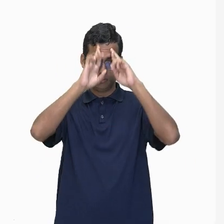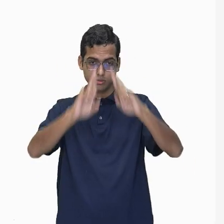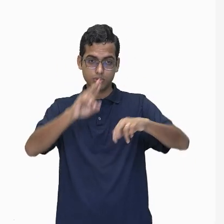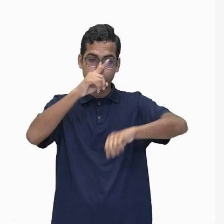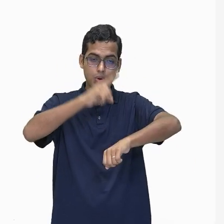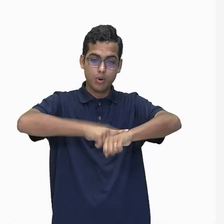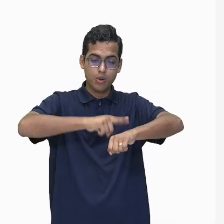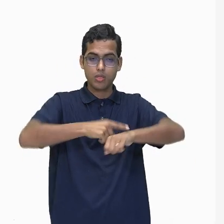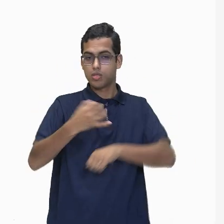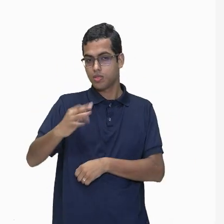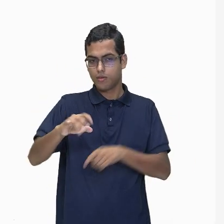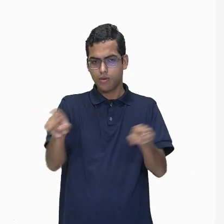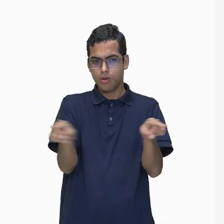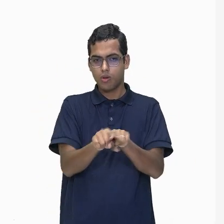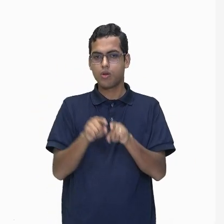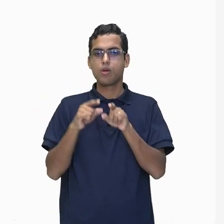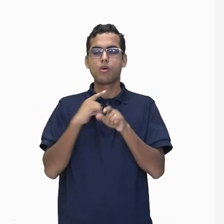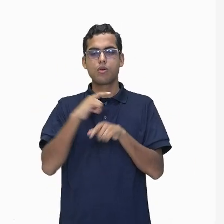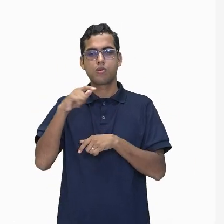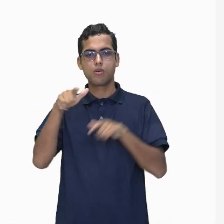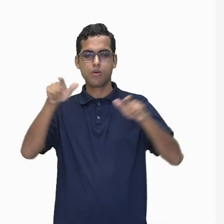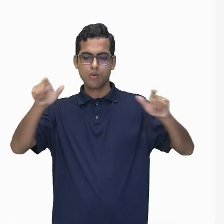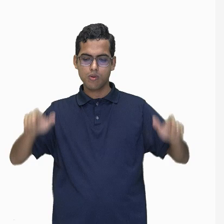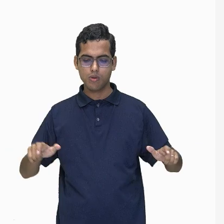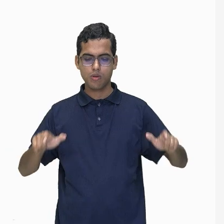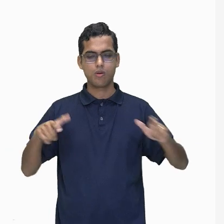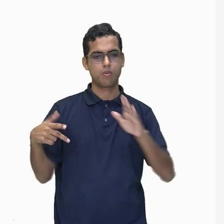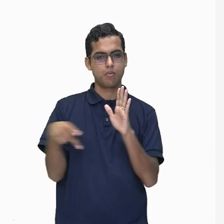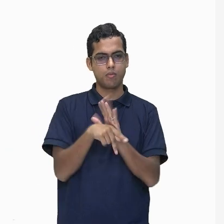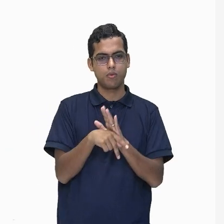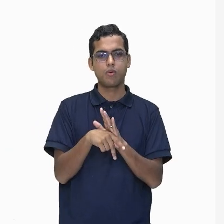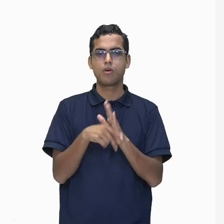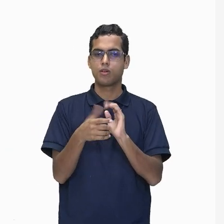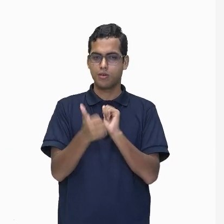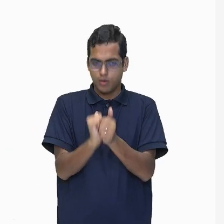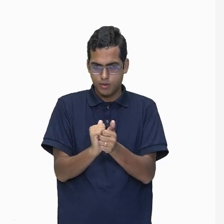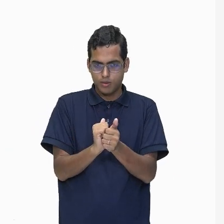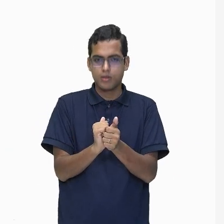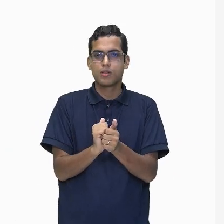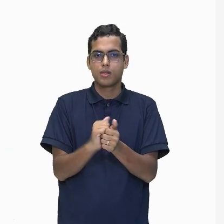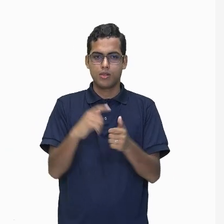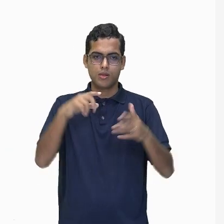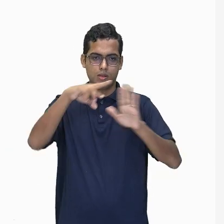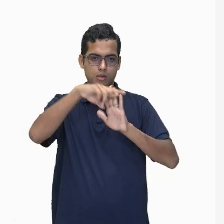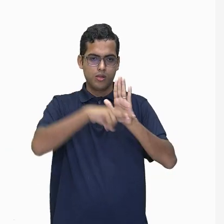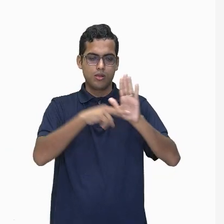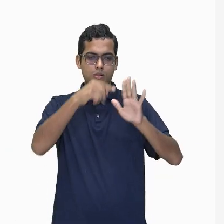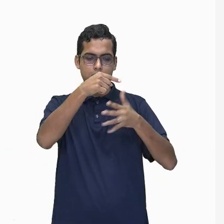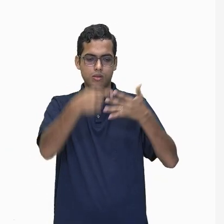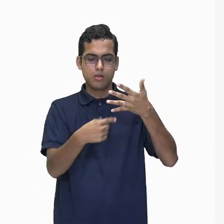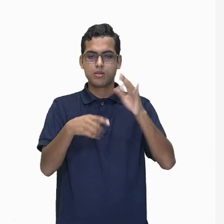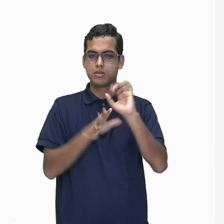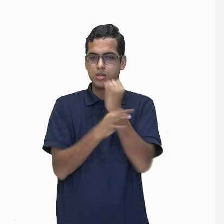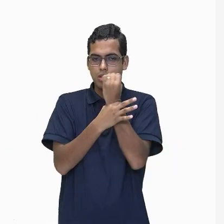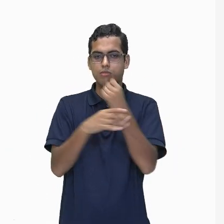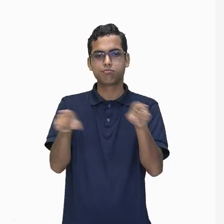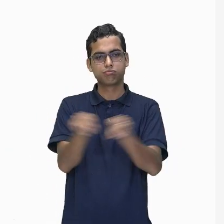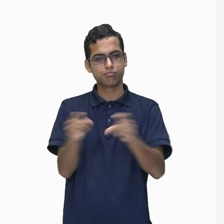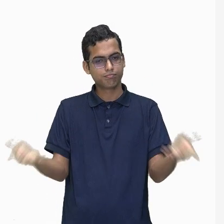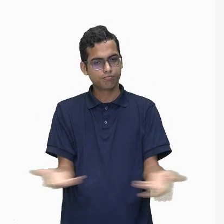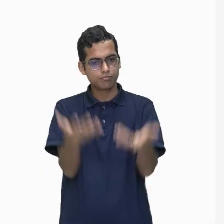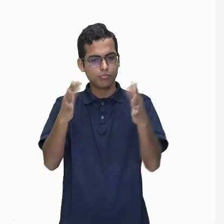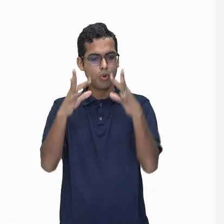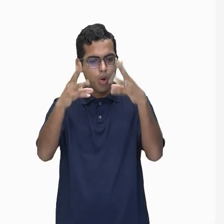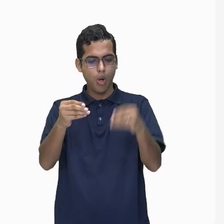tempo e o espaço do jogo, tá bom? Então, essas regras garantem segurança e favorecem a participação de